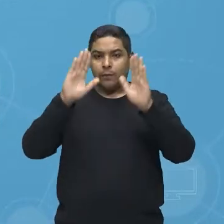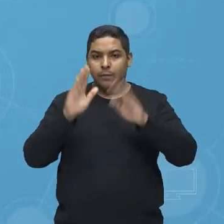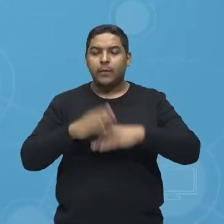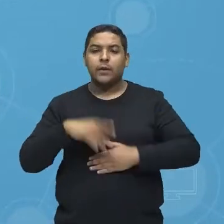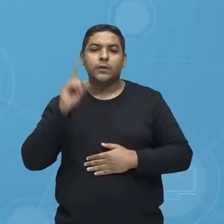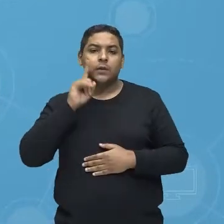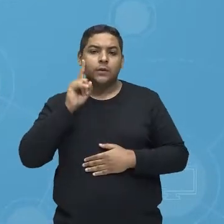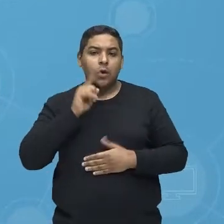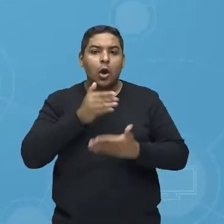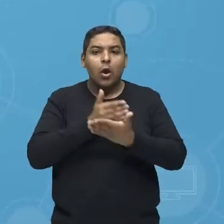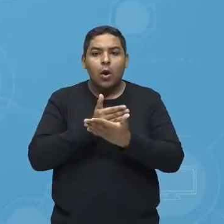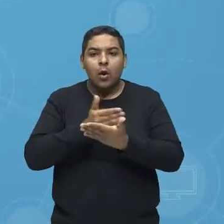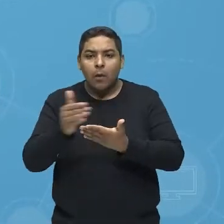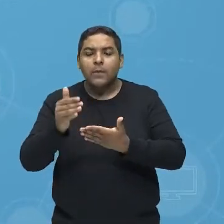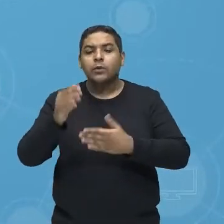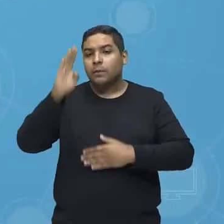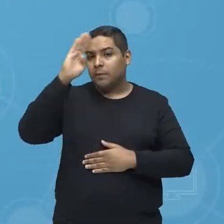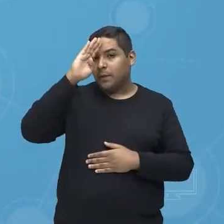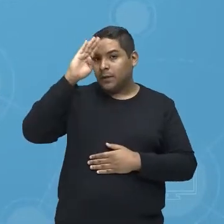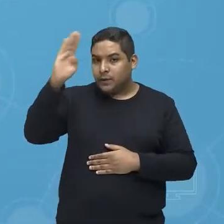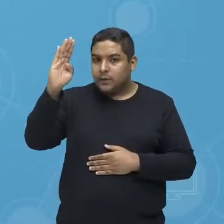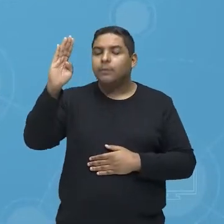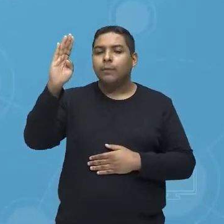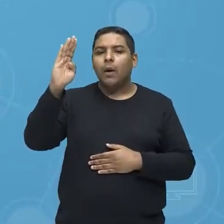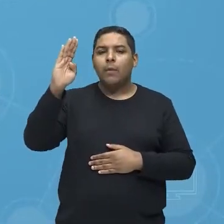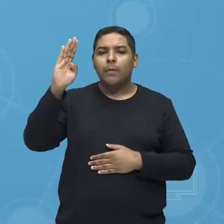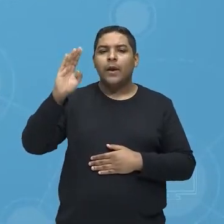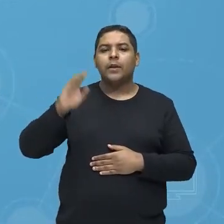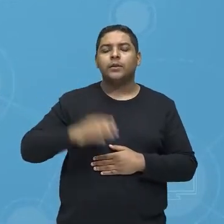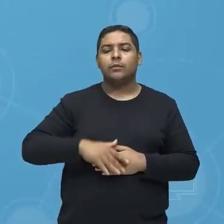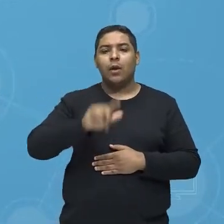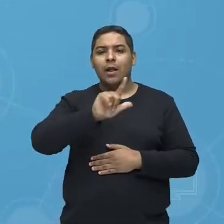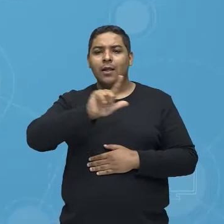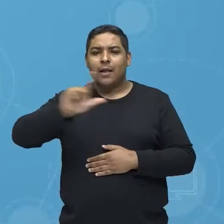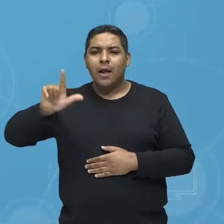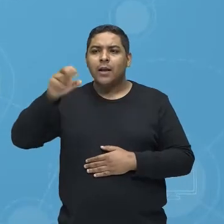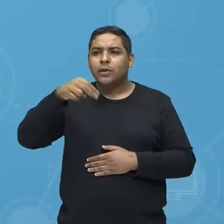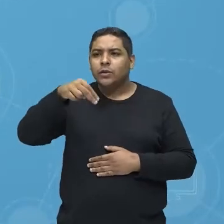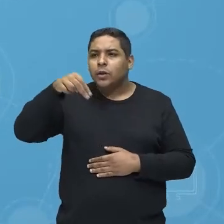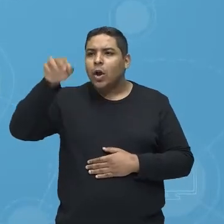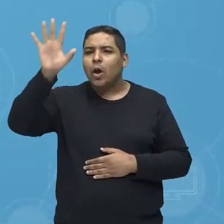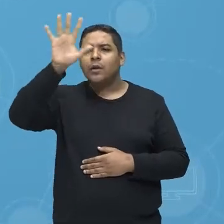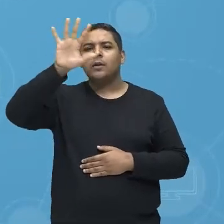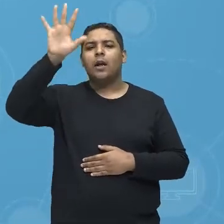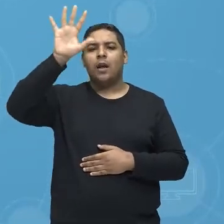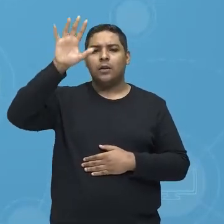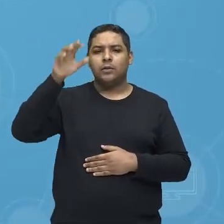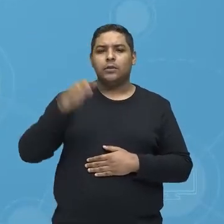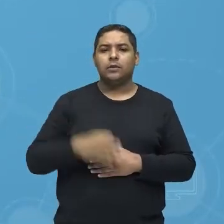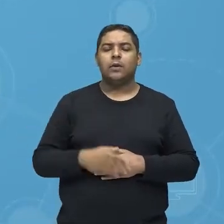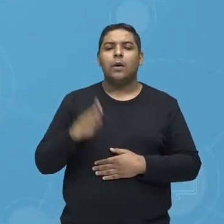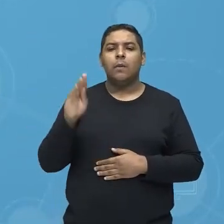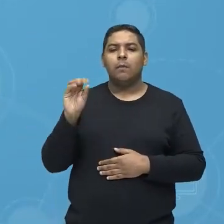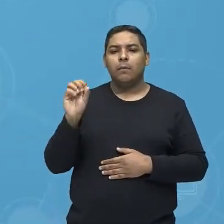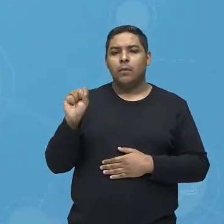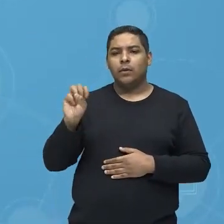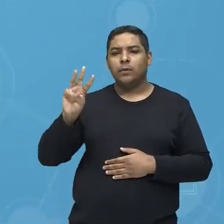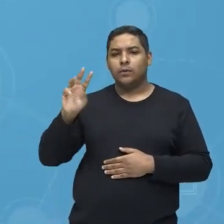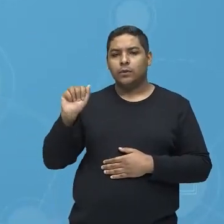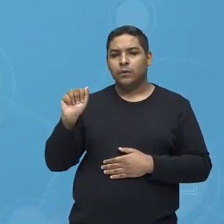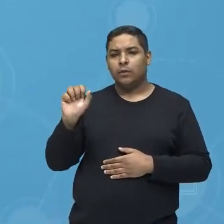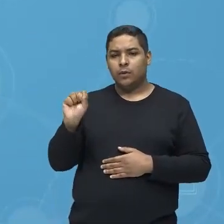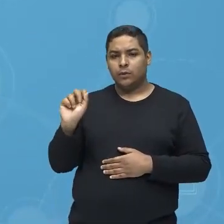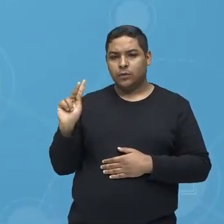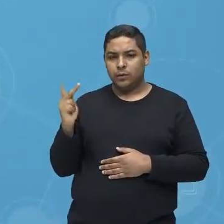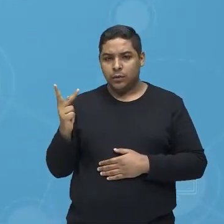começou principalmente a parte leste, né, no nordeste ali, pegando Boswell, e com o passar do tempo foi para a